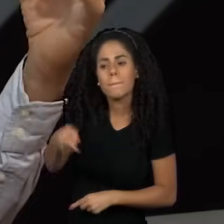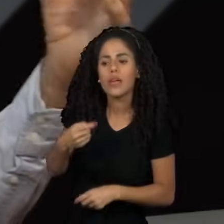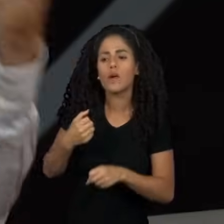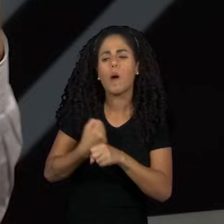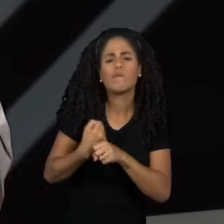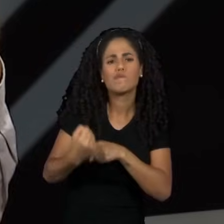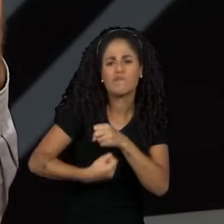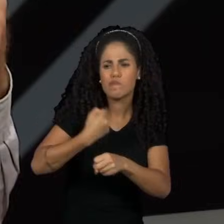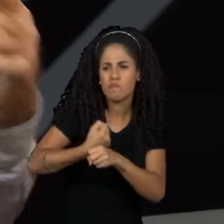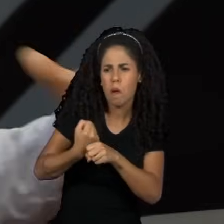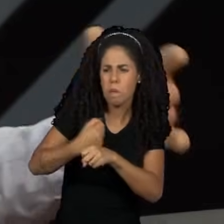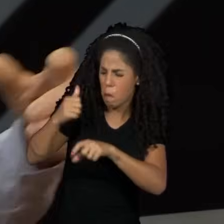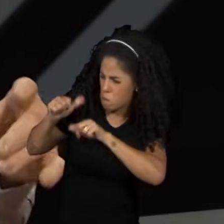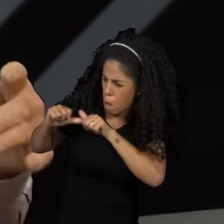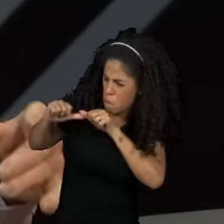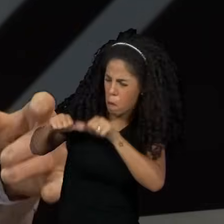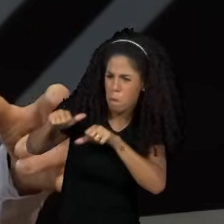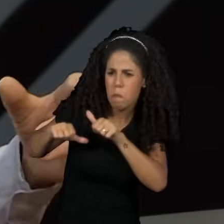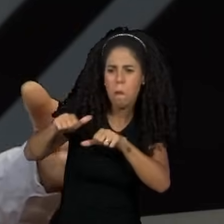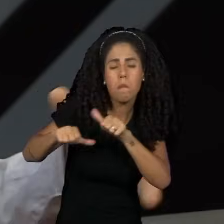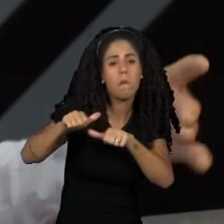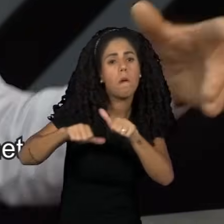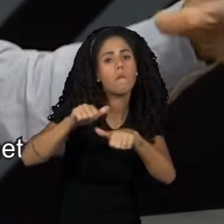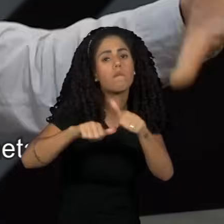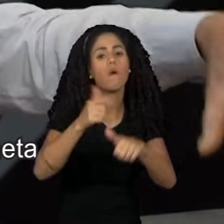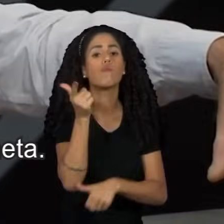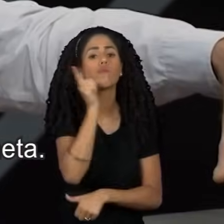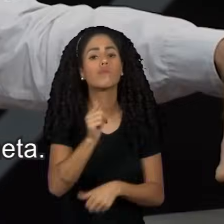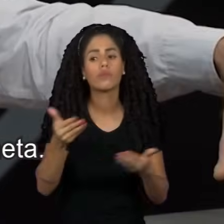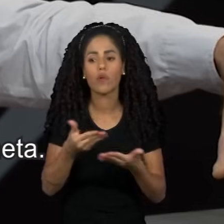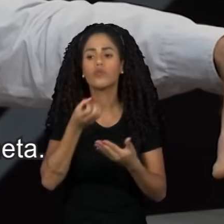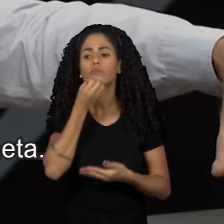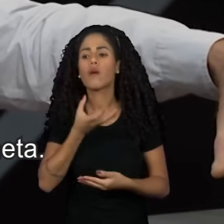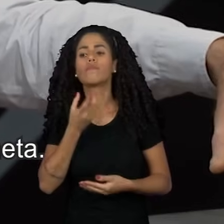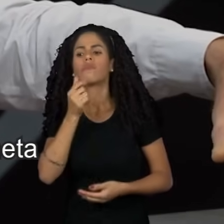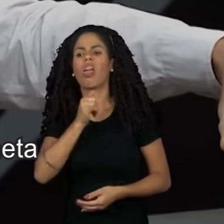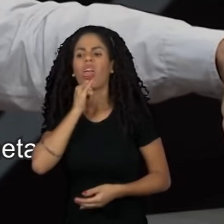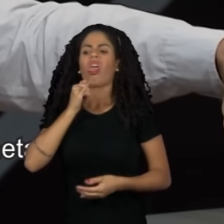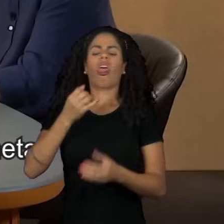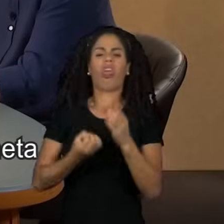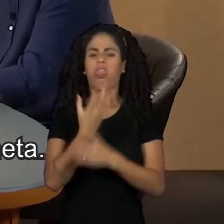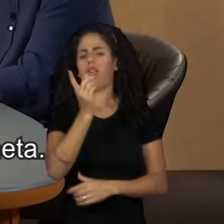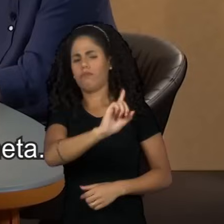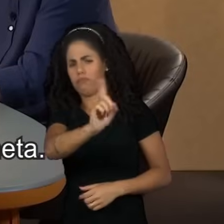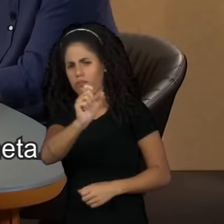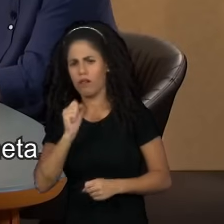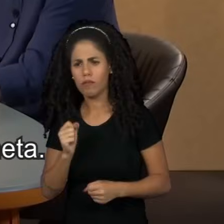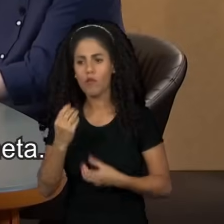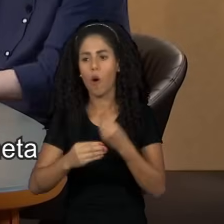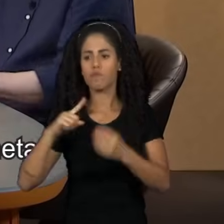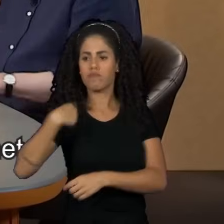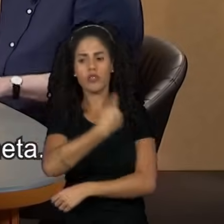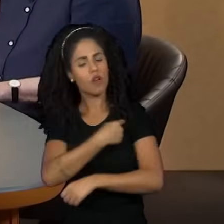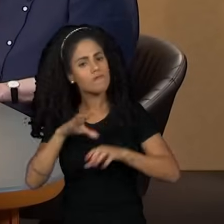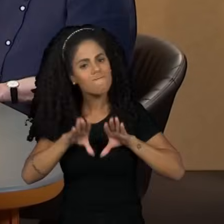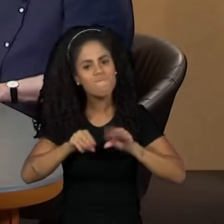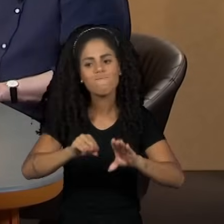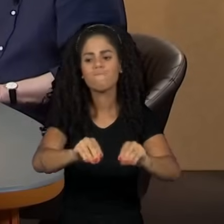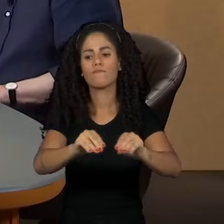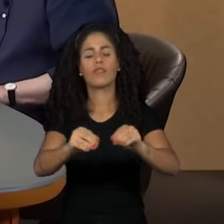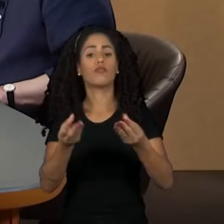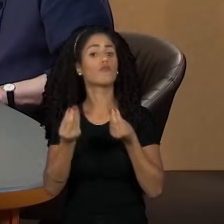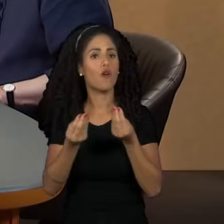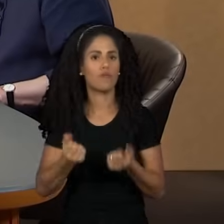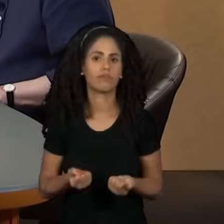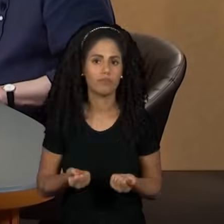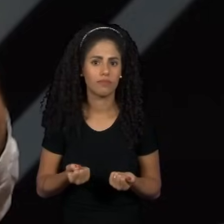se transformou, não por casualidade, numa espécie de animal dominante no planeta, mas ele